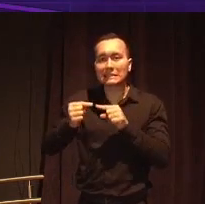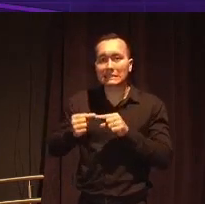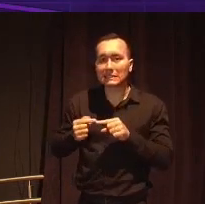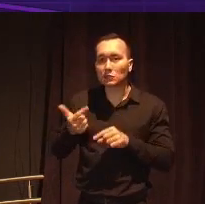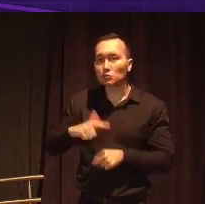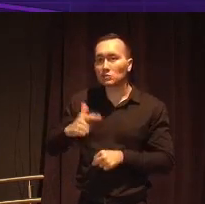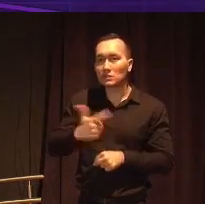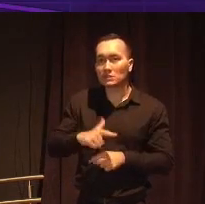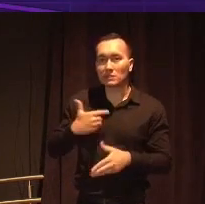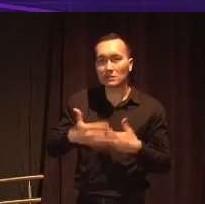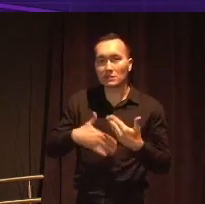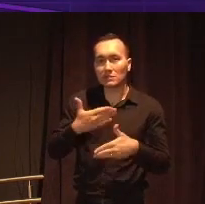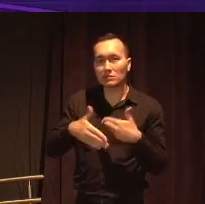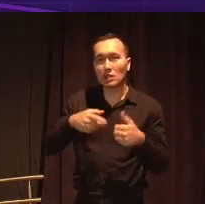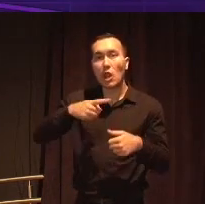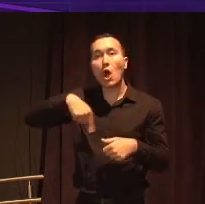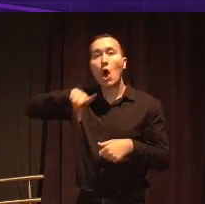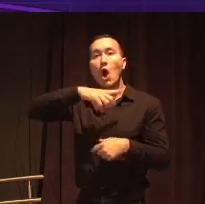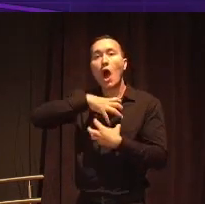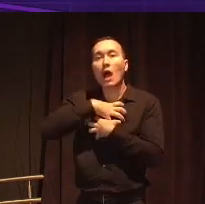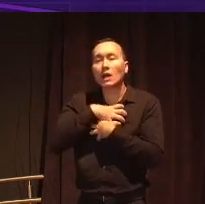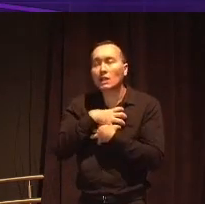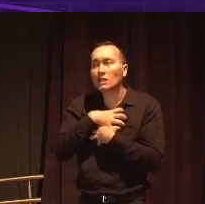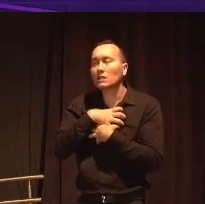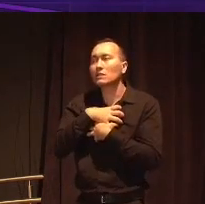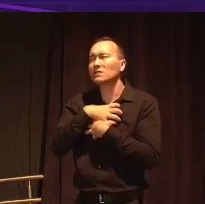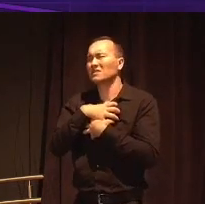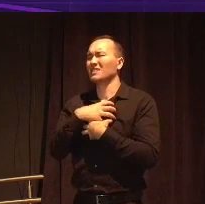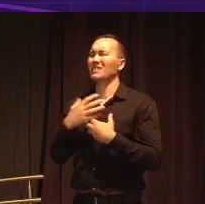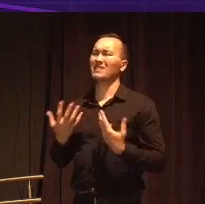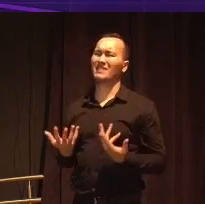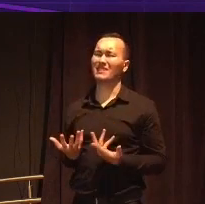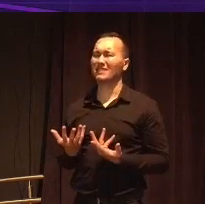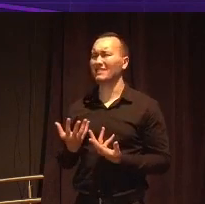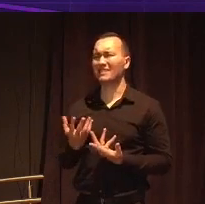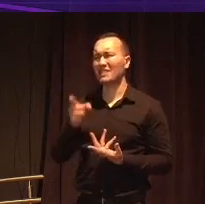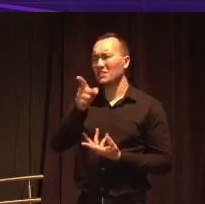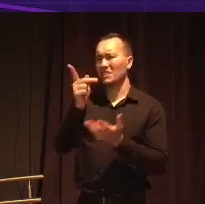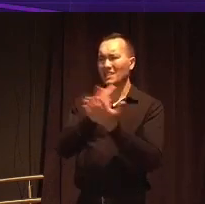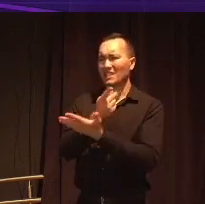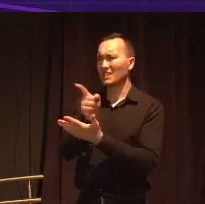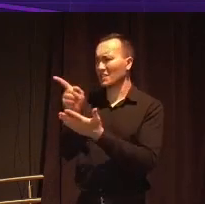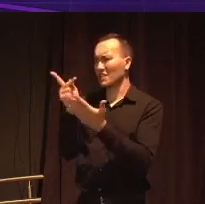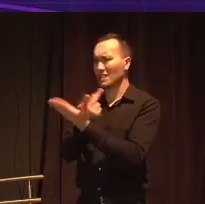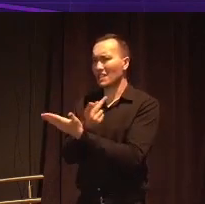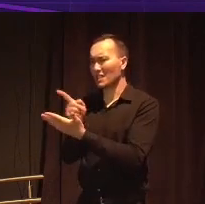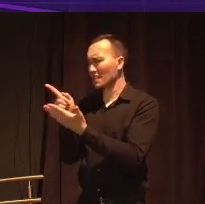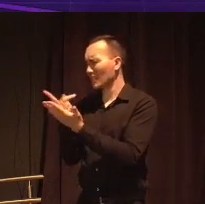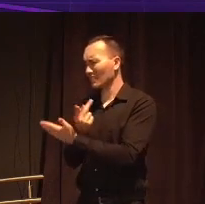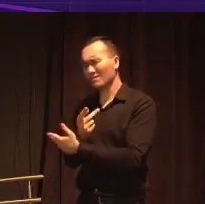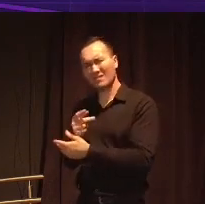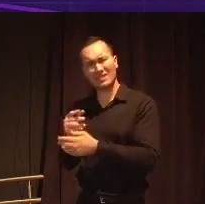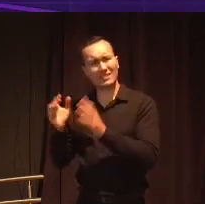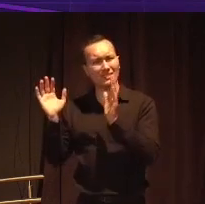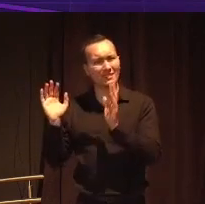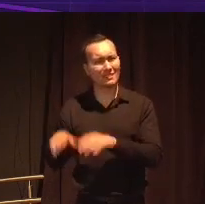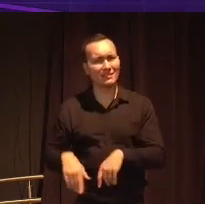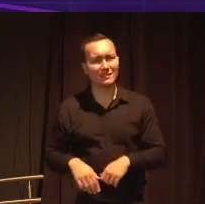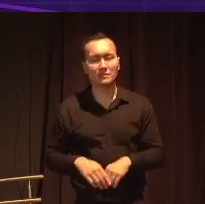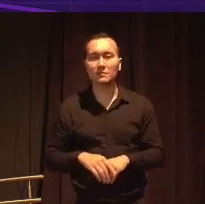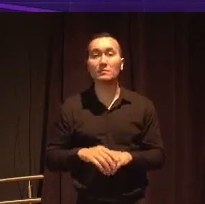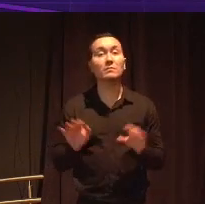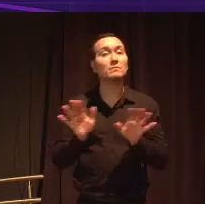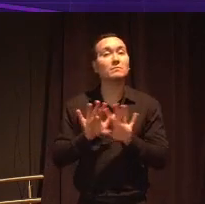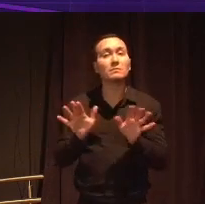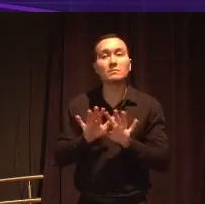muito maluco e que tem alguma coisa errada, e não é, a gente tem que aproveitar aquilo que a gente entende